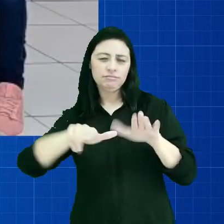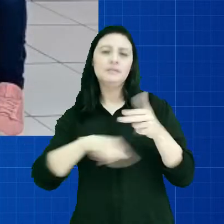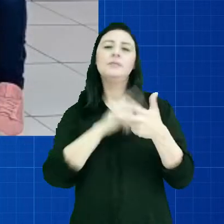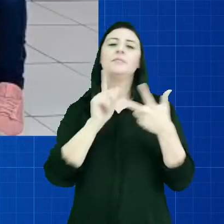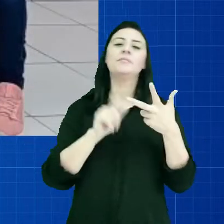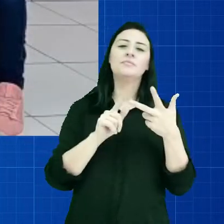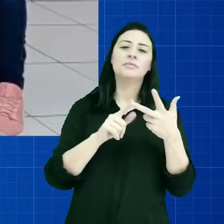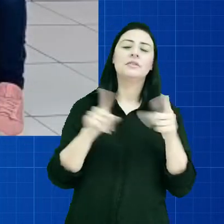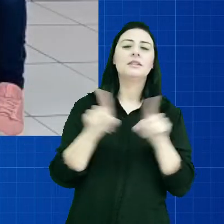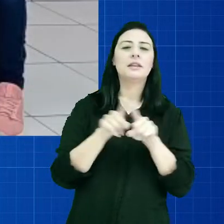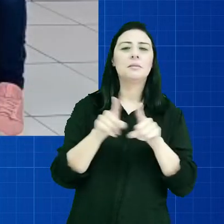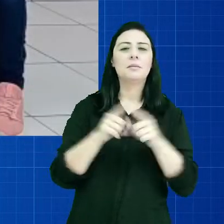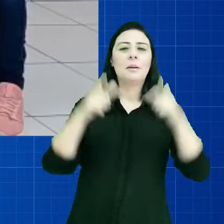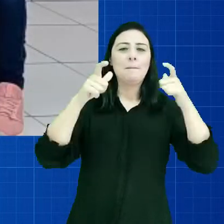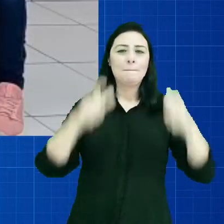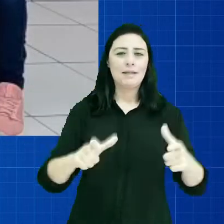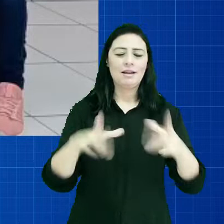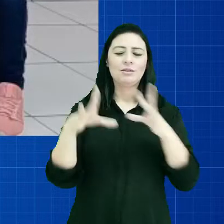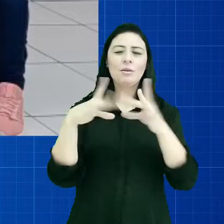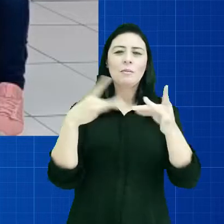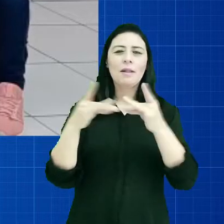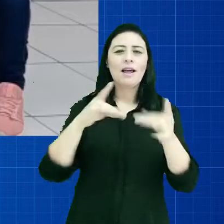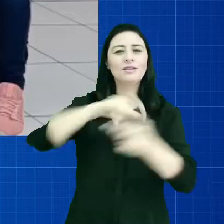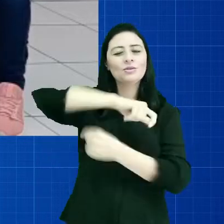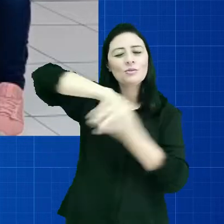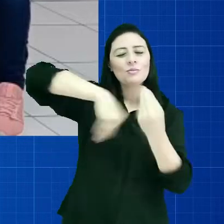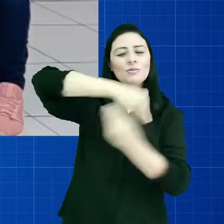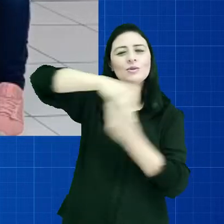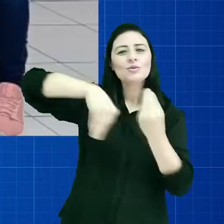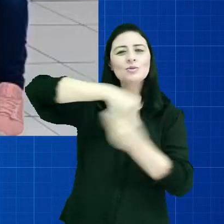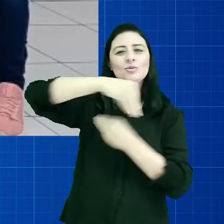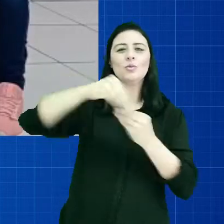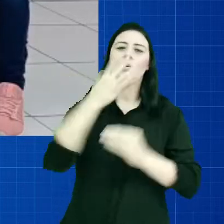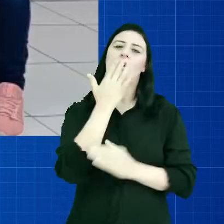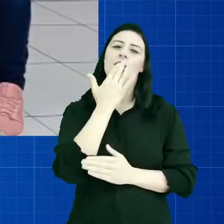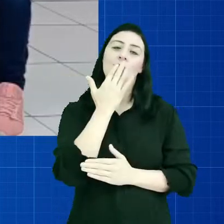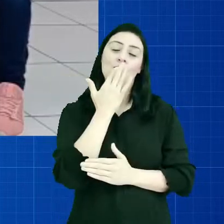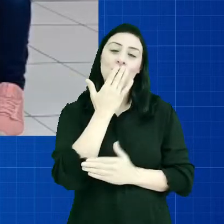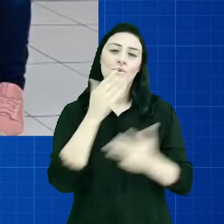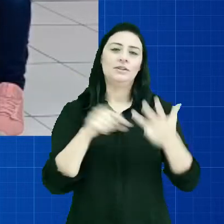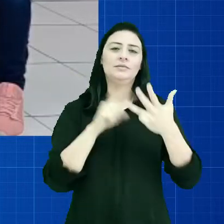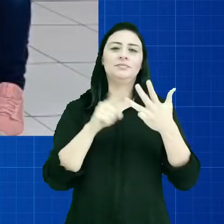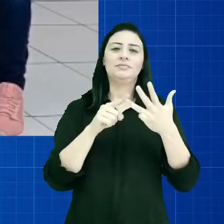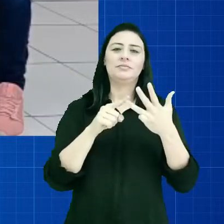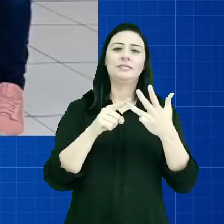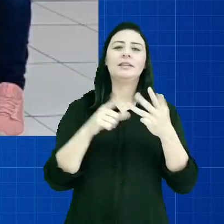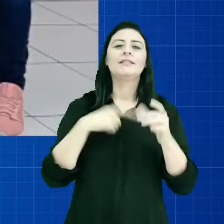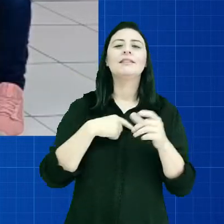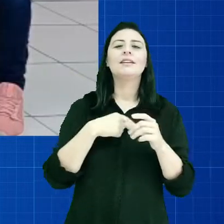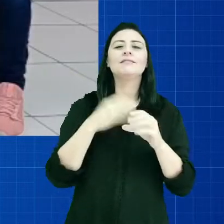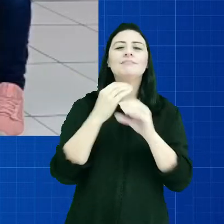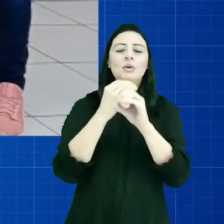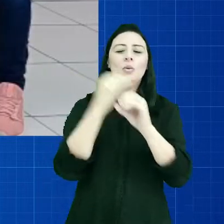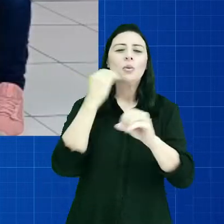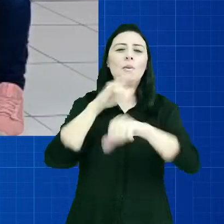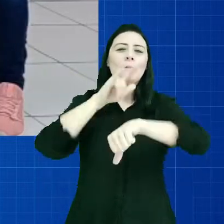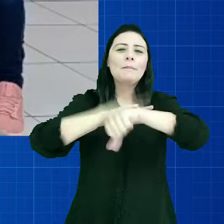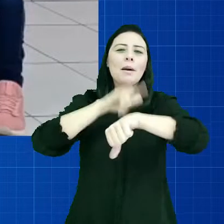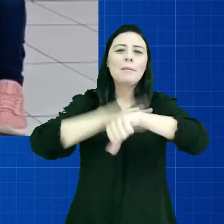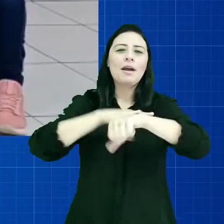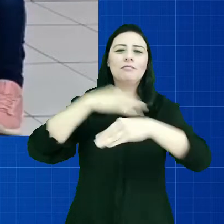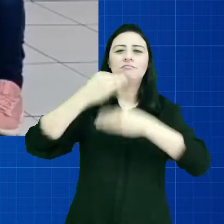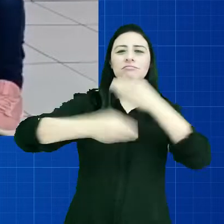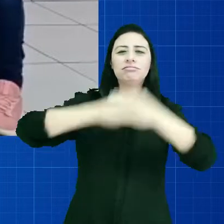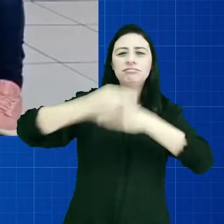cores. Utilizaremos um pratinho para fazer a mistura dessas cores. Rolinho de papel